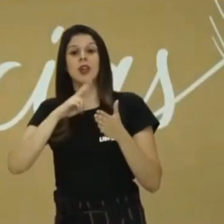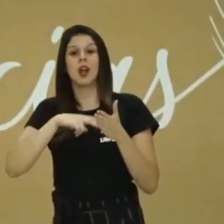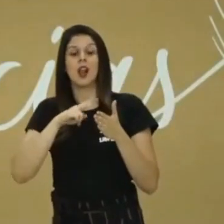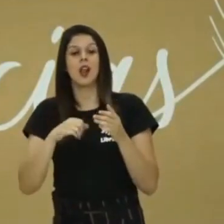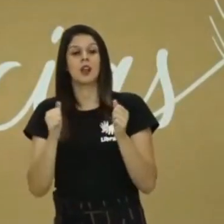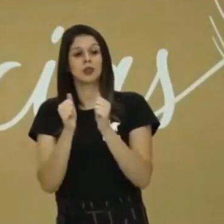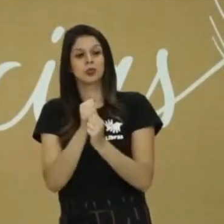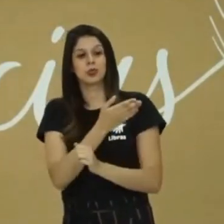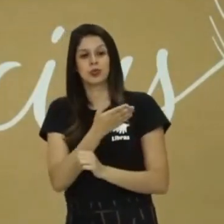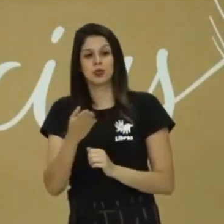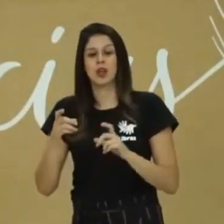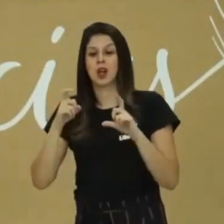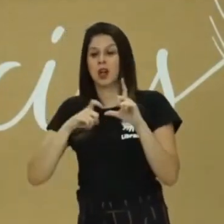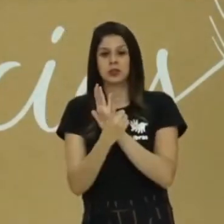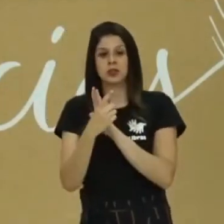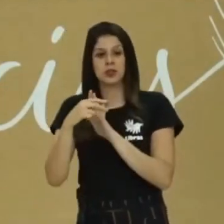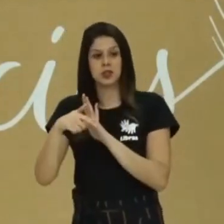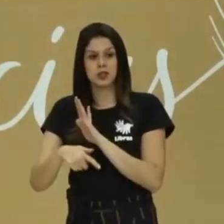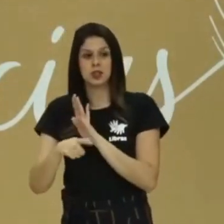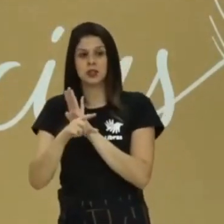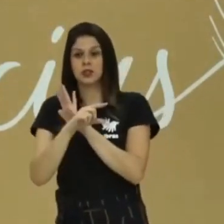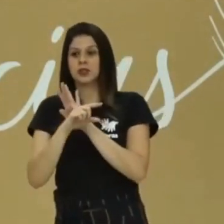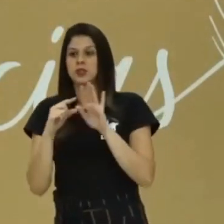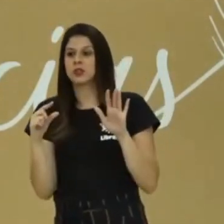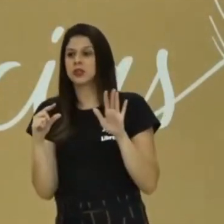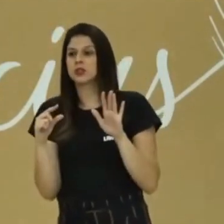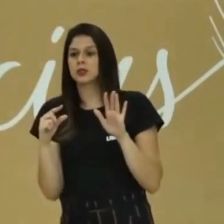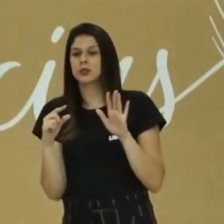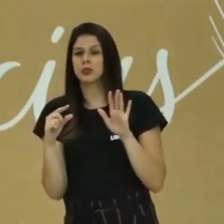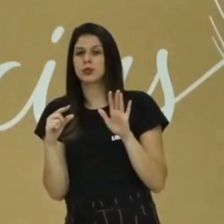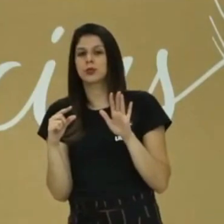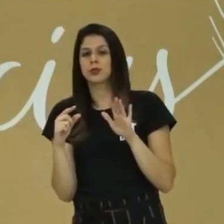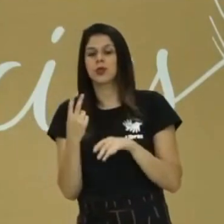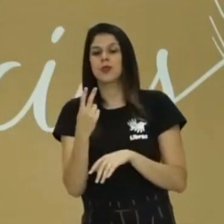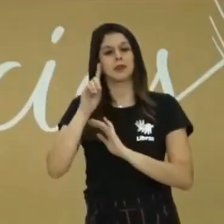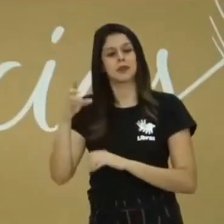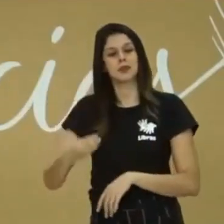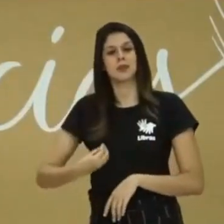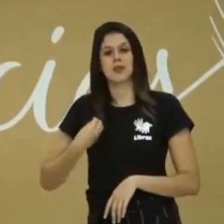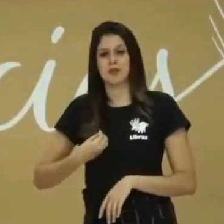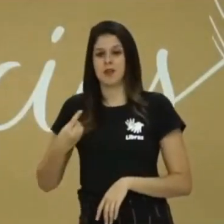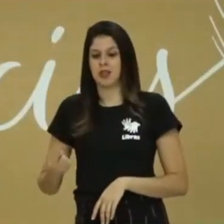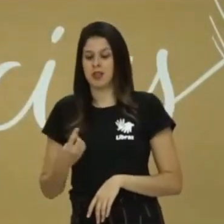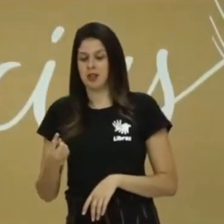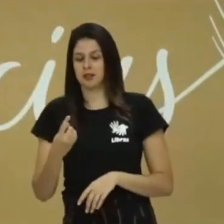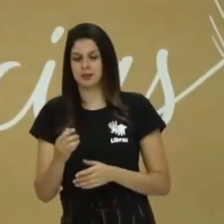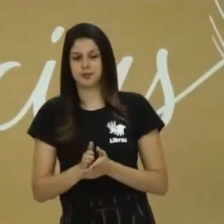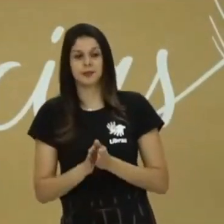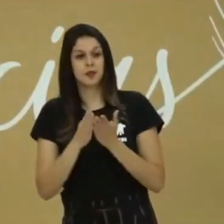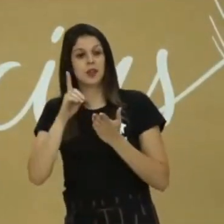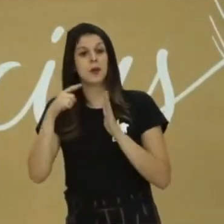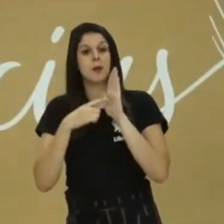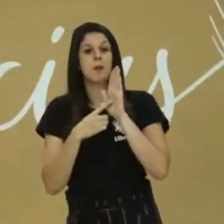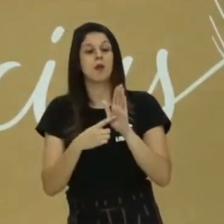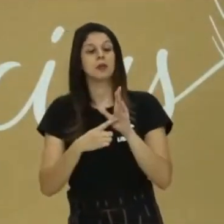e no livro de Lucas Capítulo 17 Versículo luz a partir do Versículo 26 dias assim Lucas